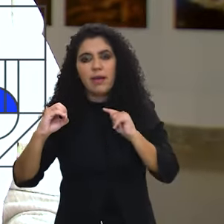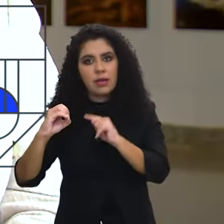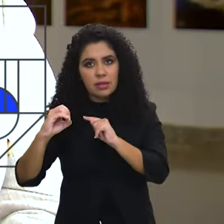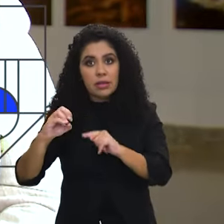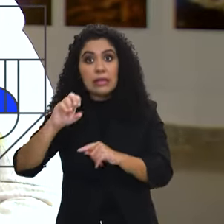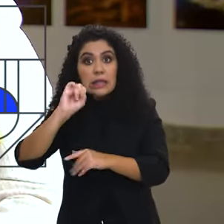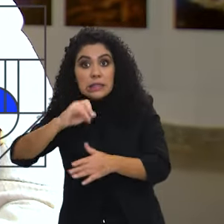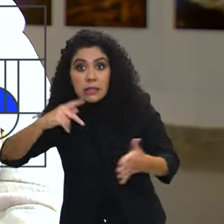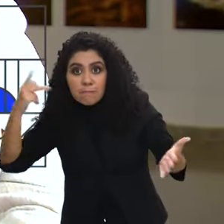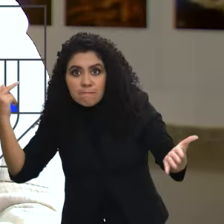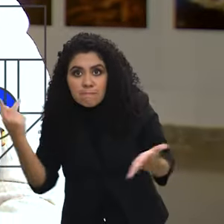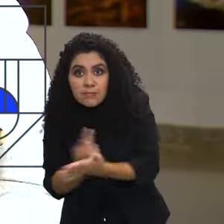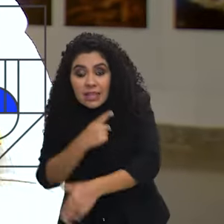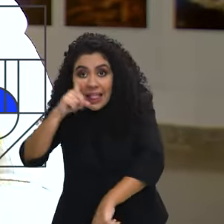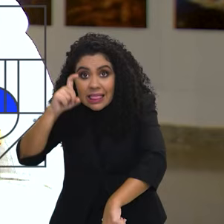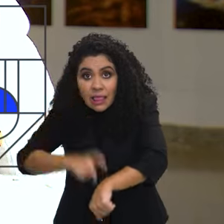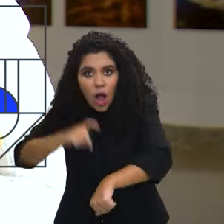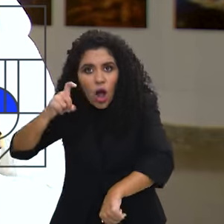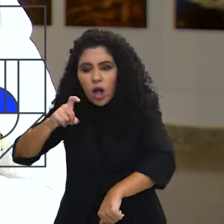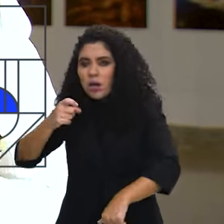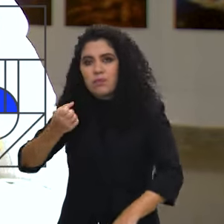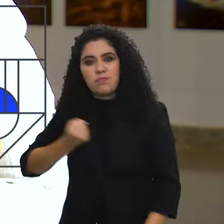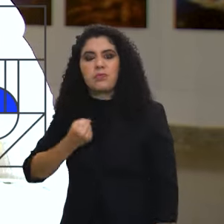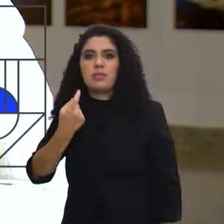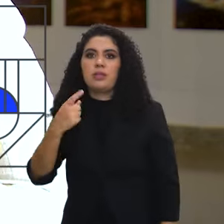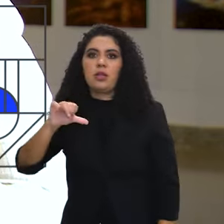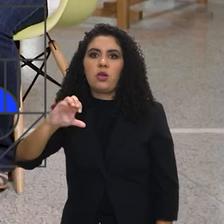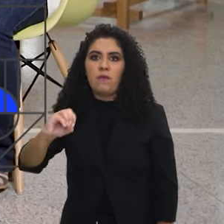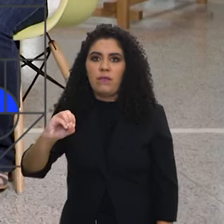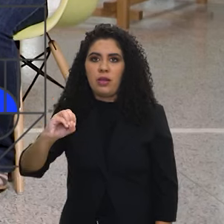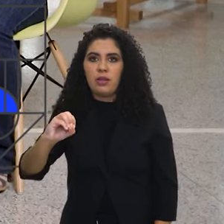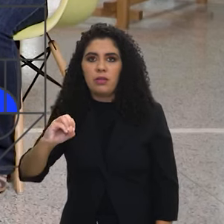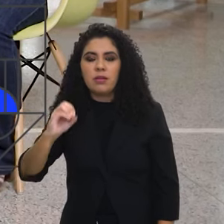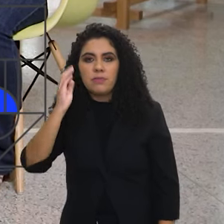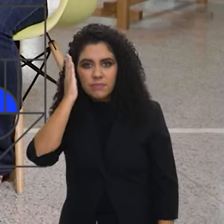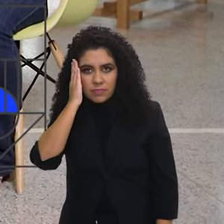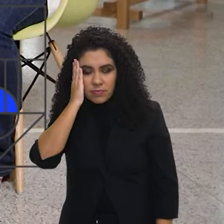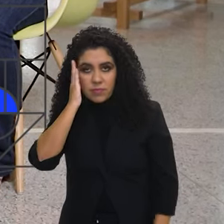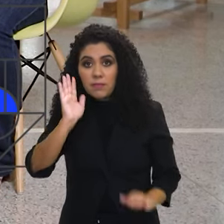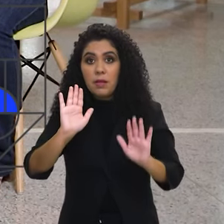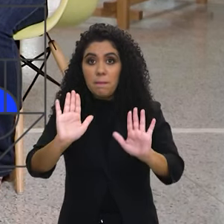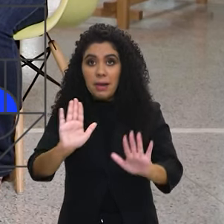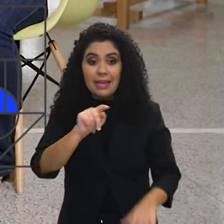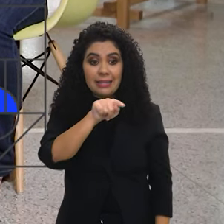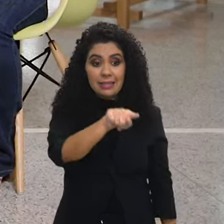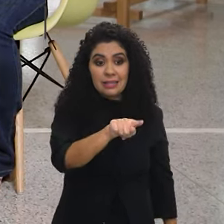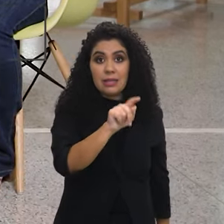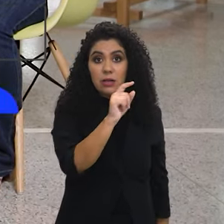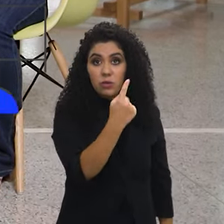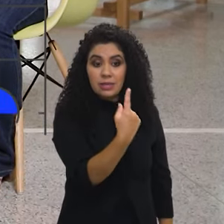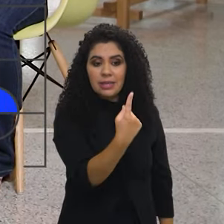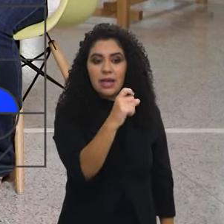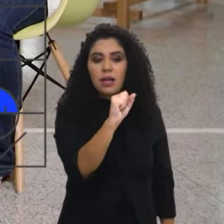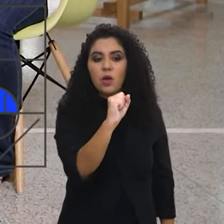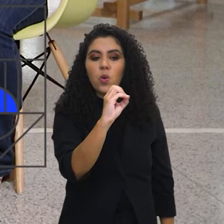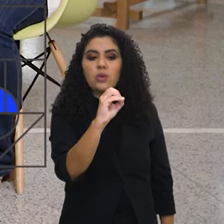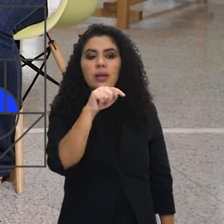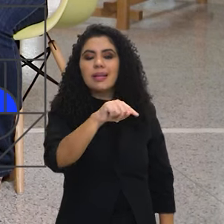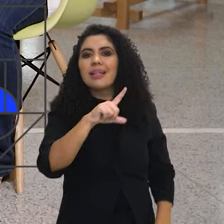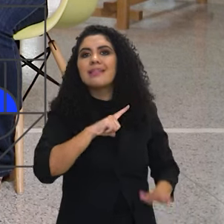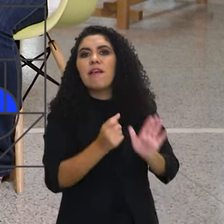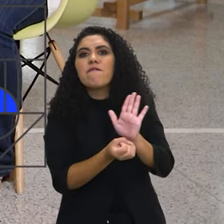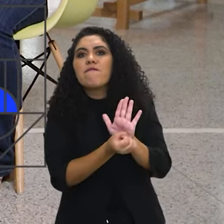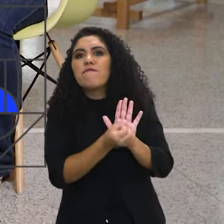acontecendo naquele momento Então isso é importante começar dizendo o 180 ele tem